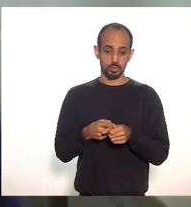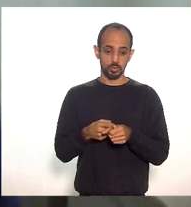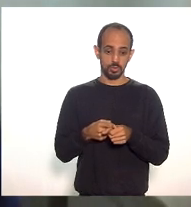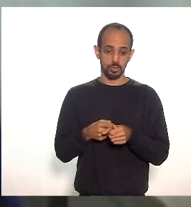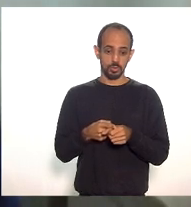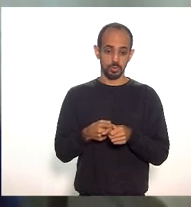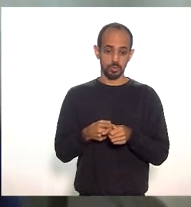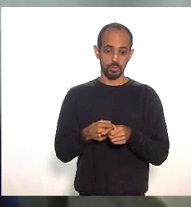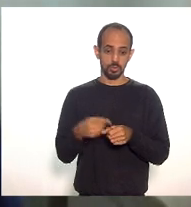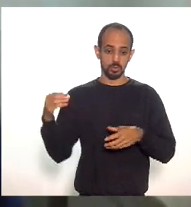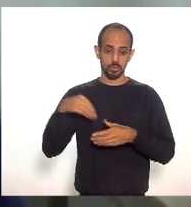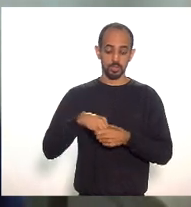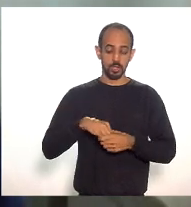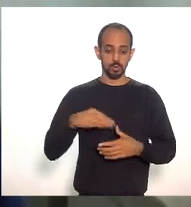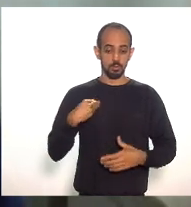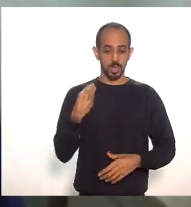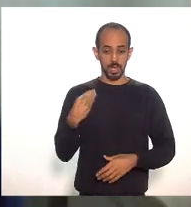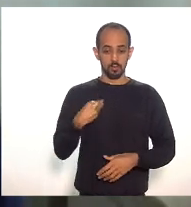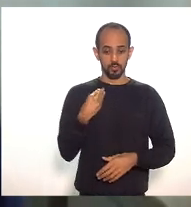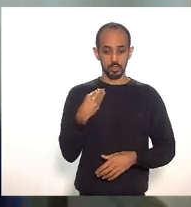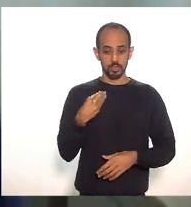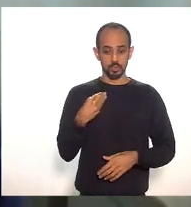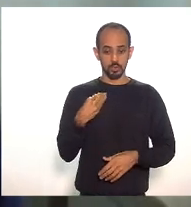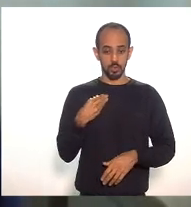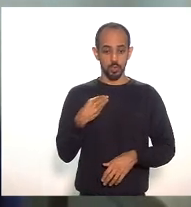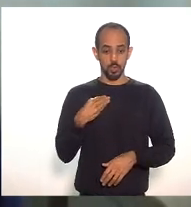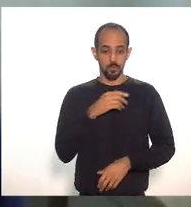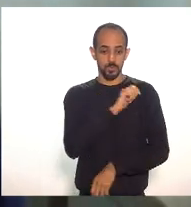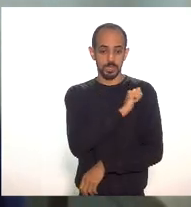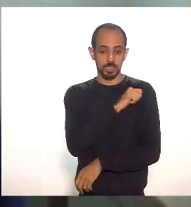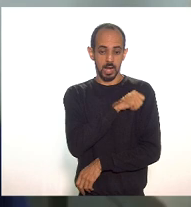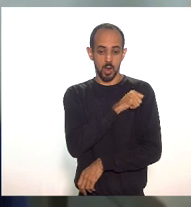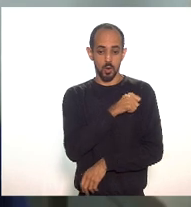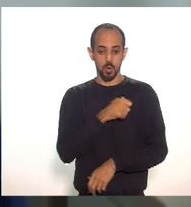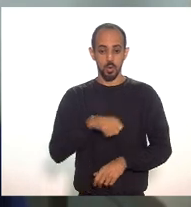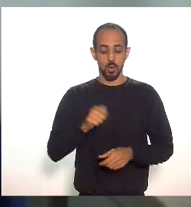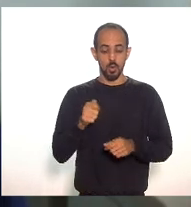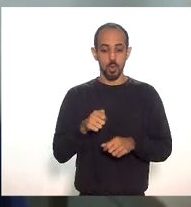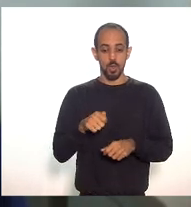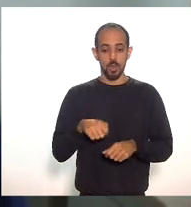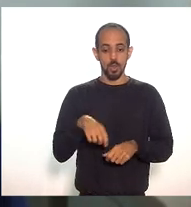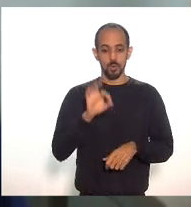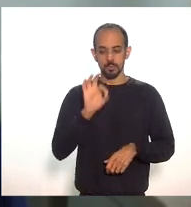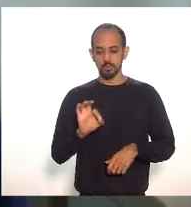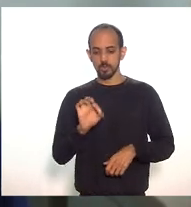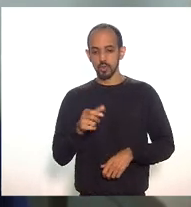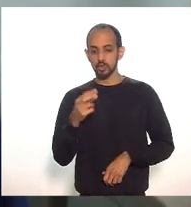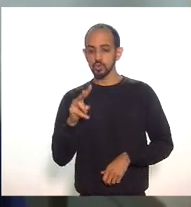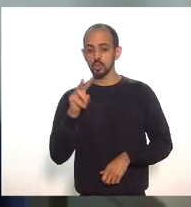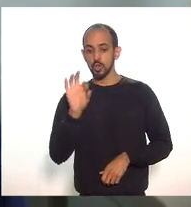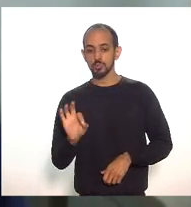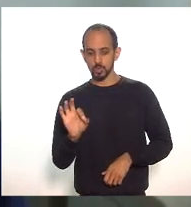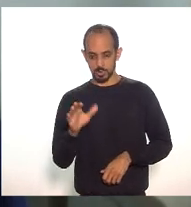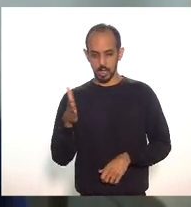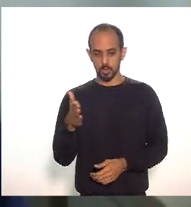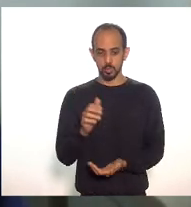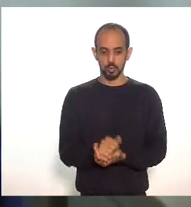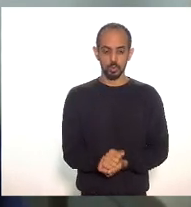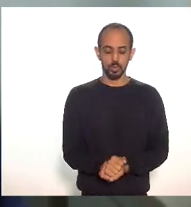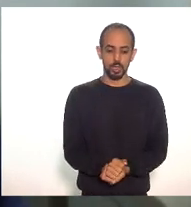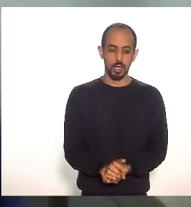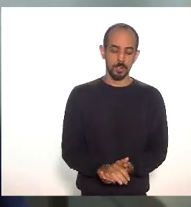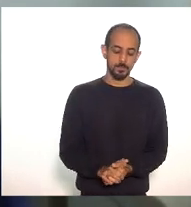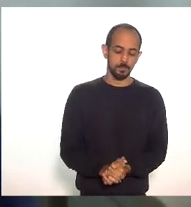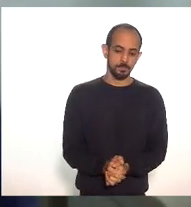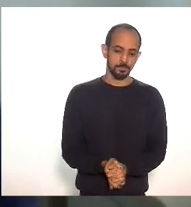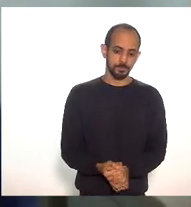no benefício fiscal da alíquota de dois por cento naquilo que foi intitulado lei Rosinha lei Cabral e